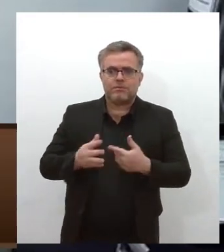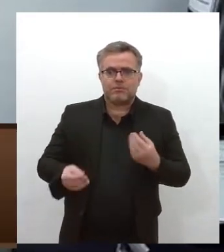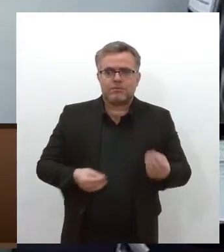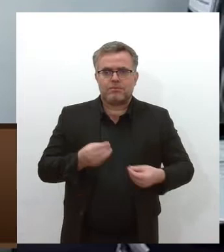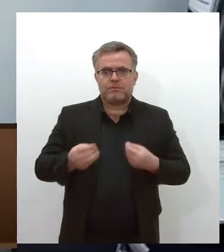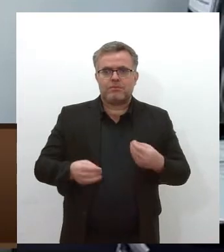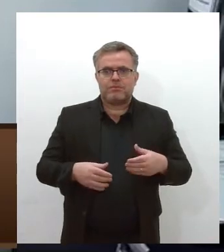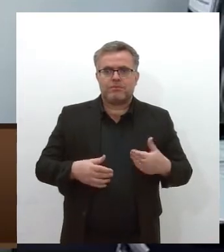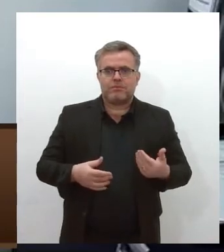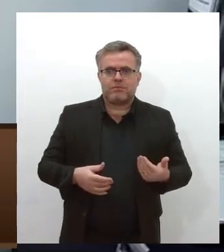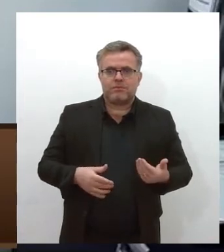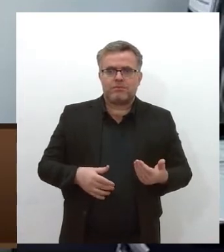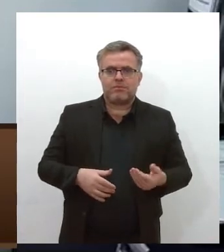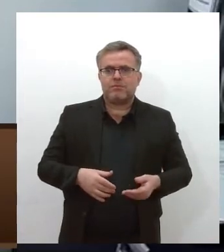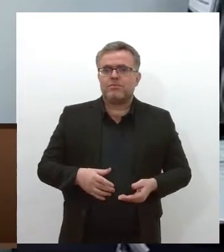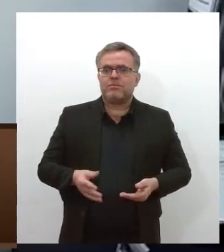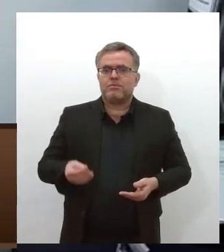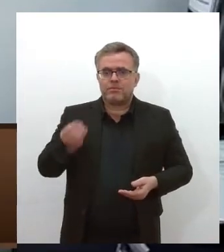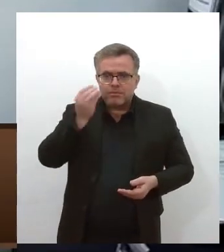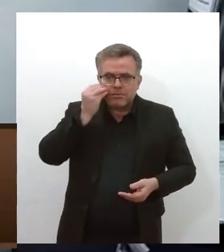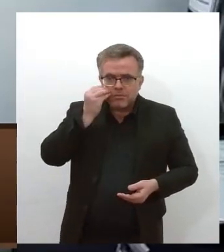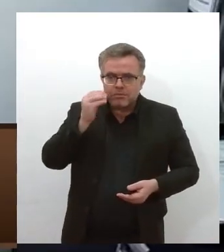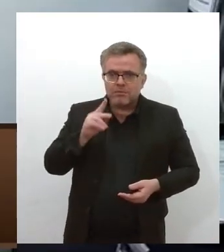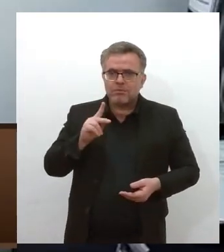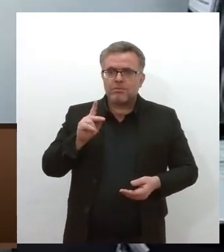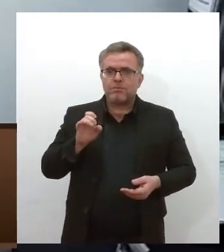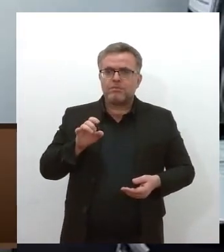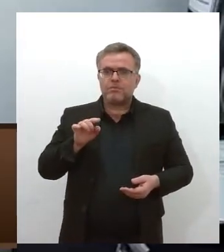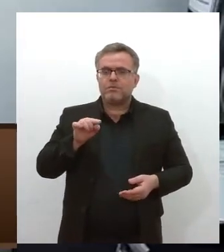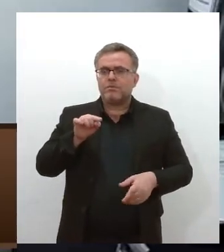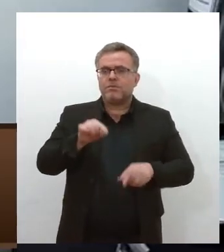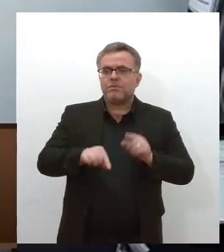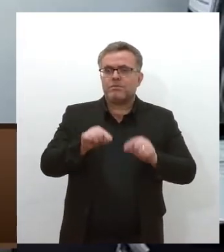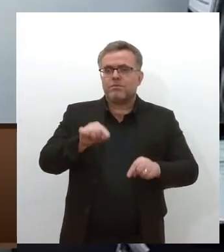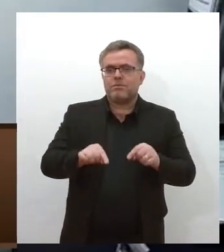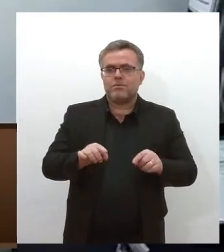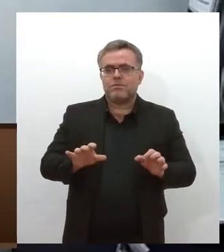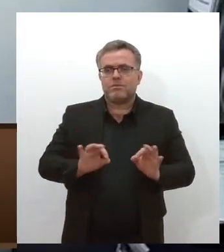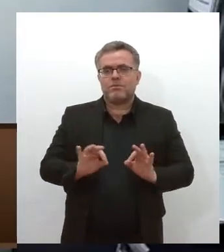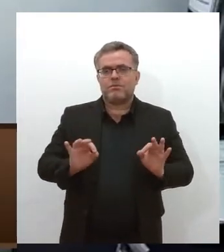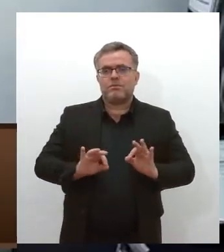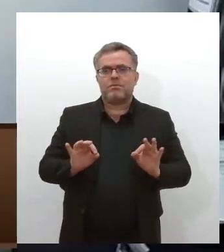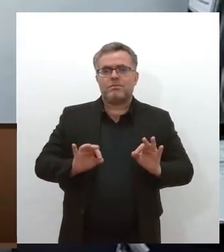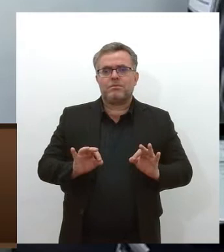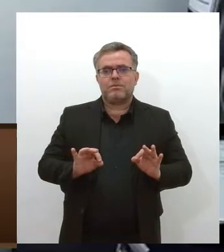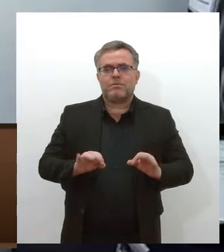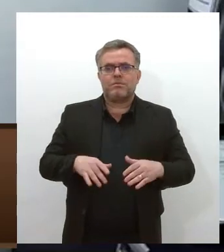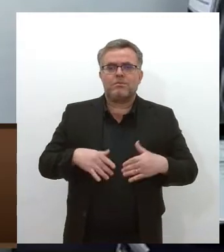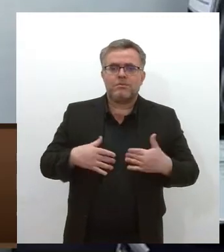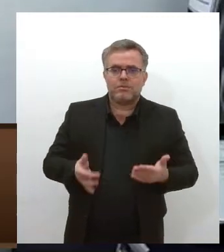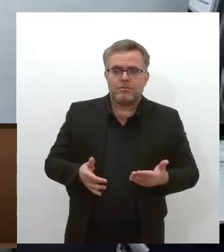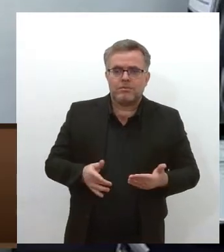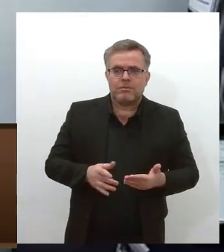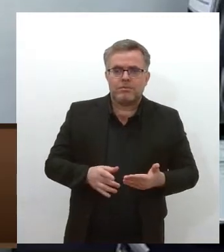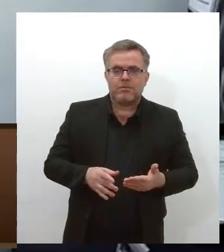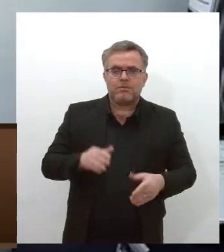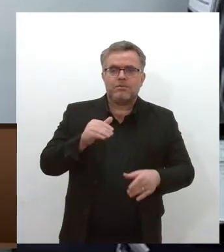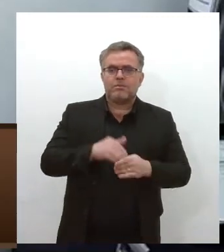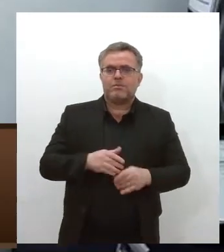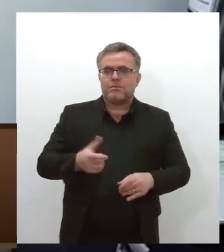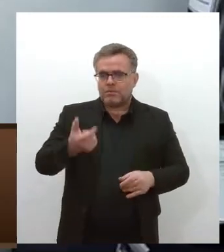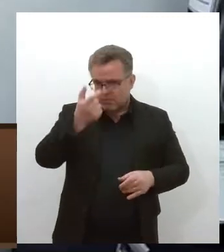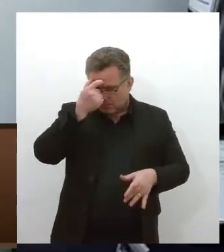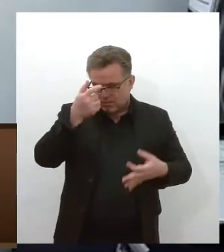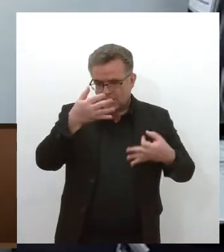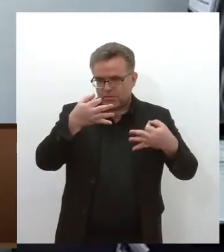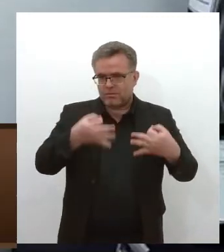não é você ir com o seu pé lá e apertar as teclas da urna, mas votar com o pé é votar com a consciência da sua